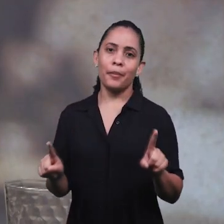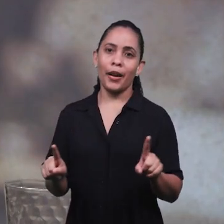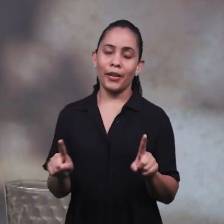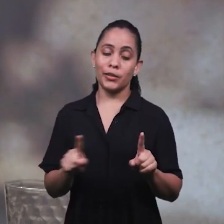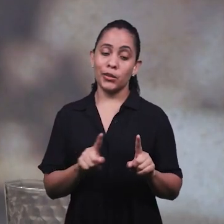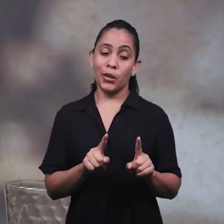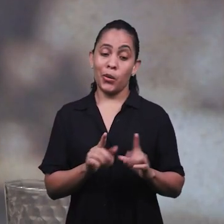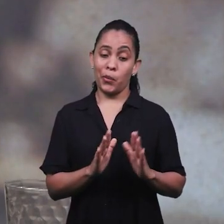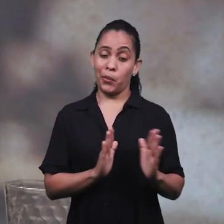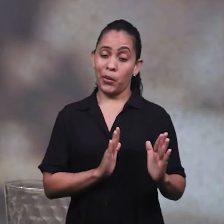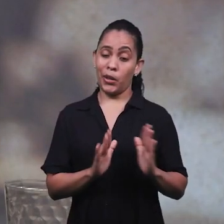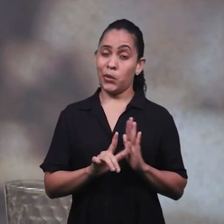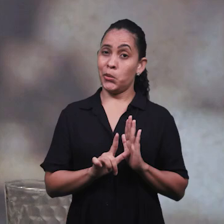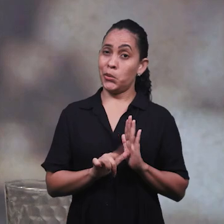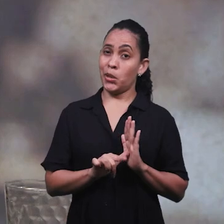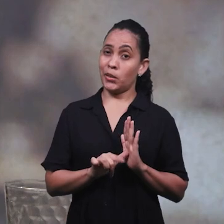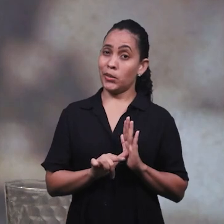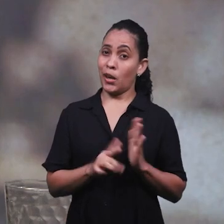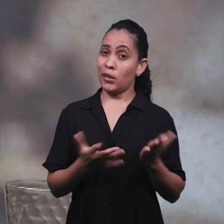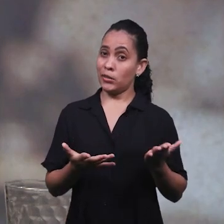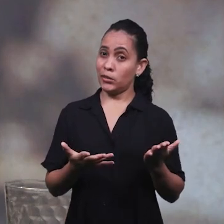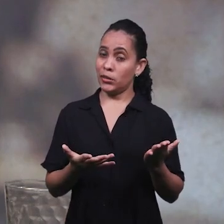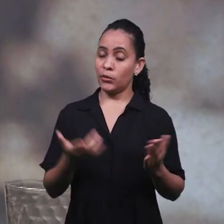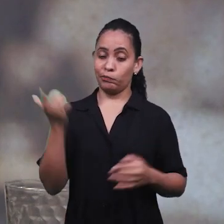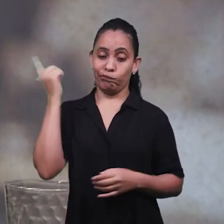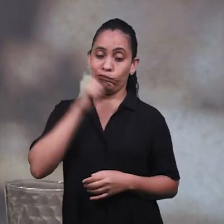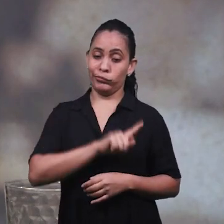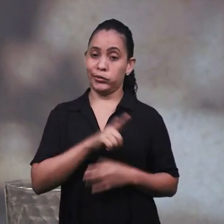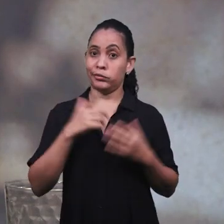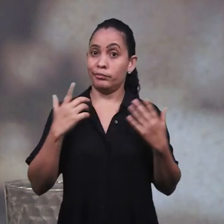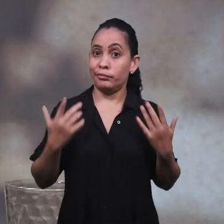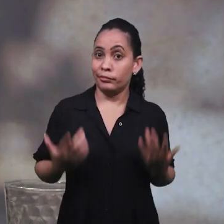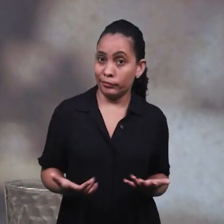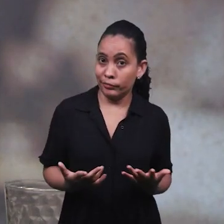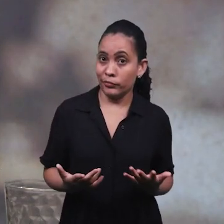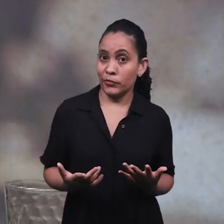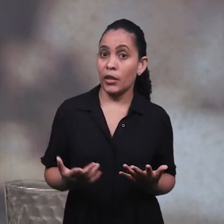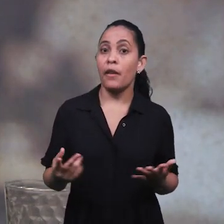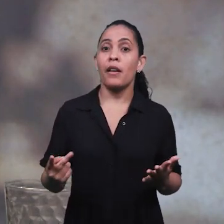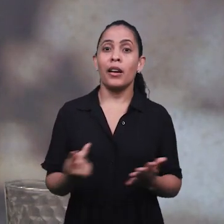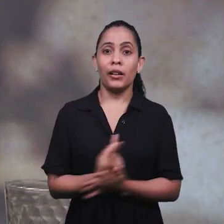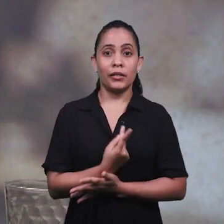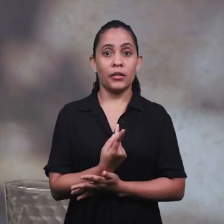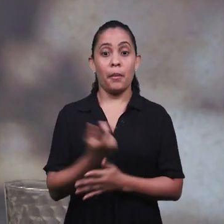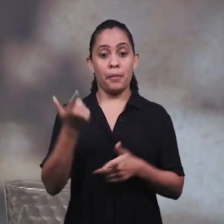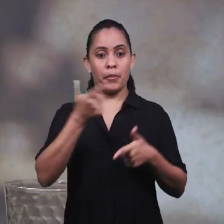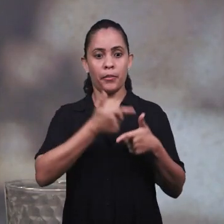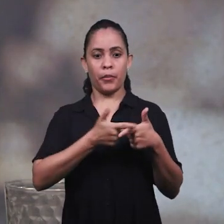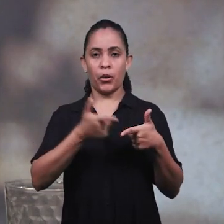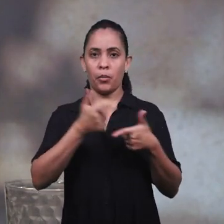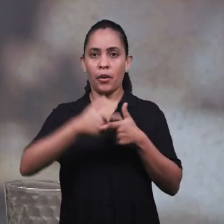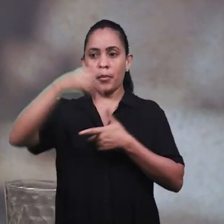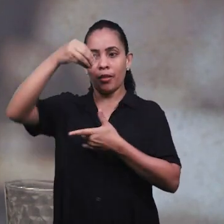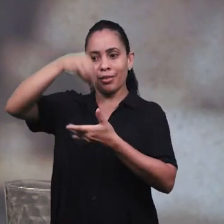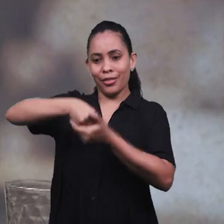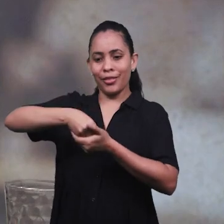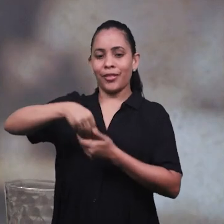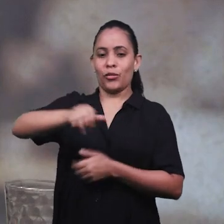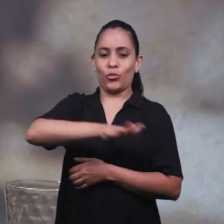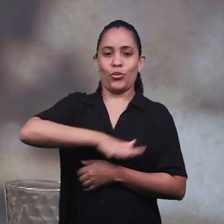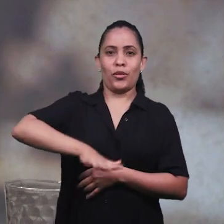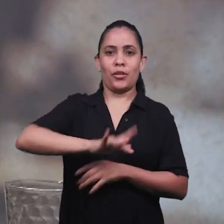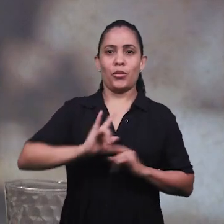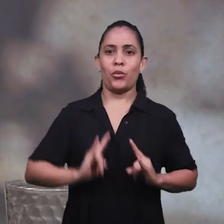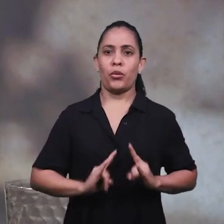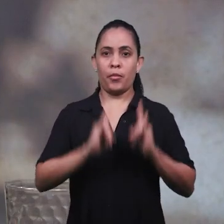do atraso de demais moradores, ele não vai conseguir. Então isso vai gerar uma série de problemas dentro do condomínio.